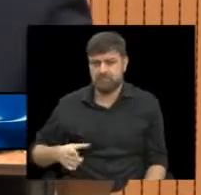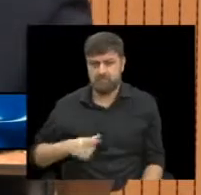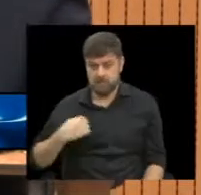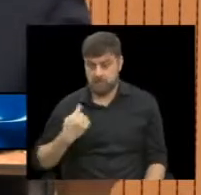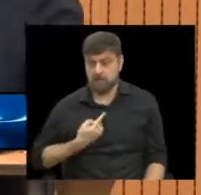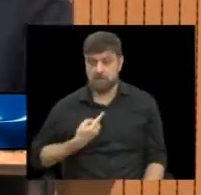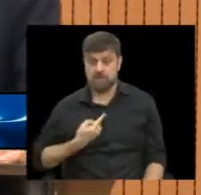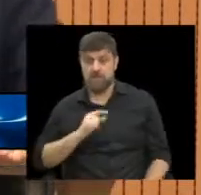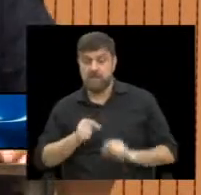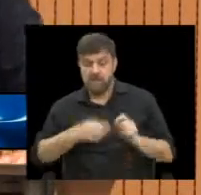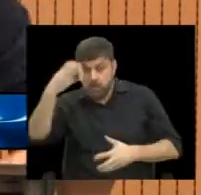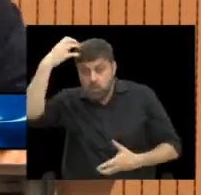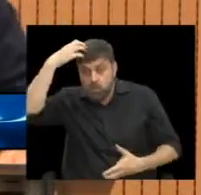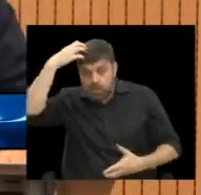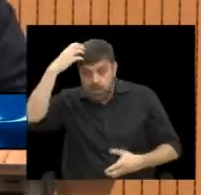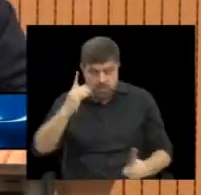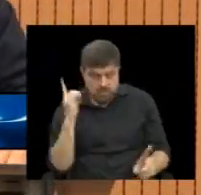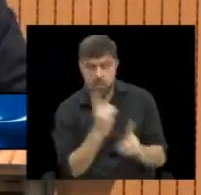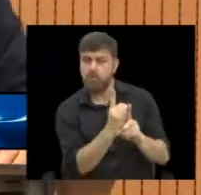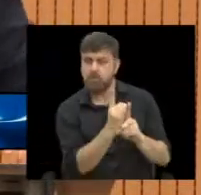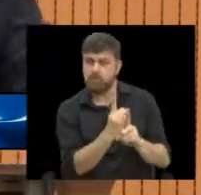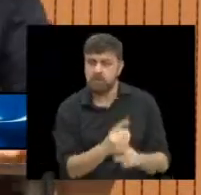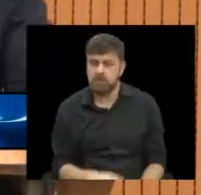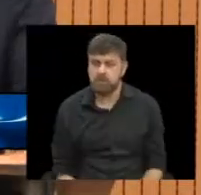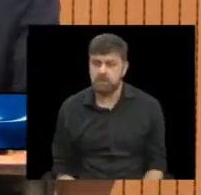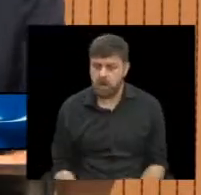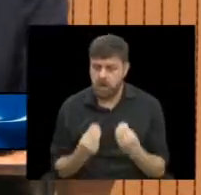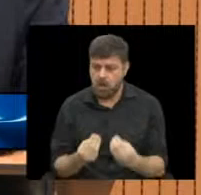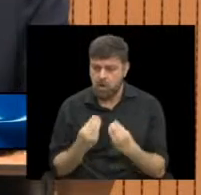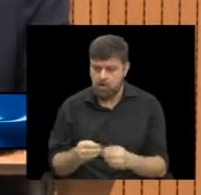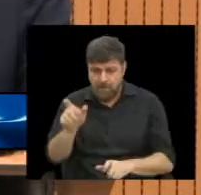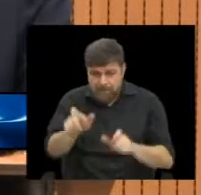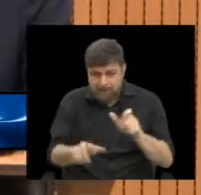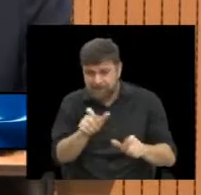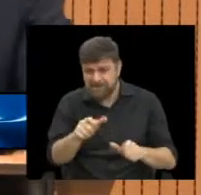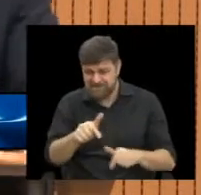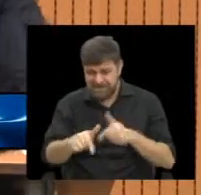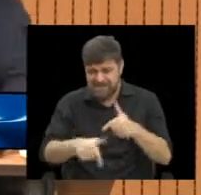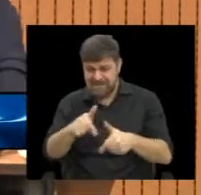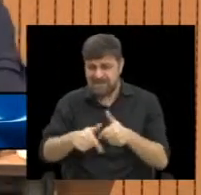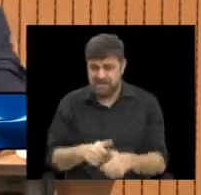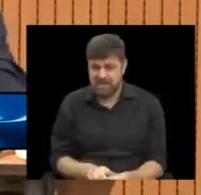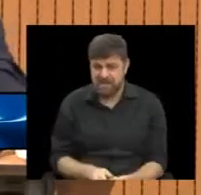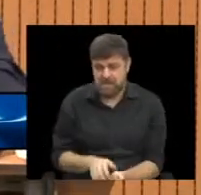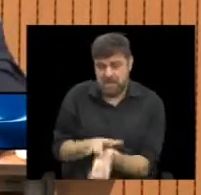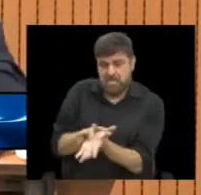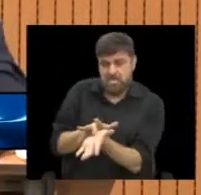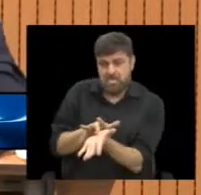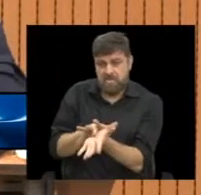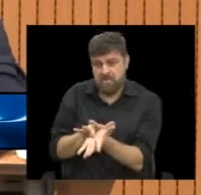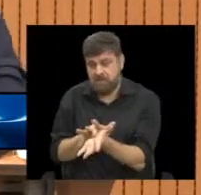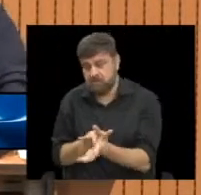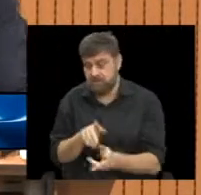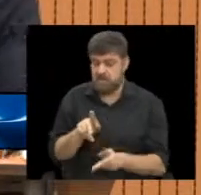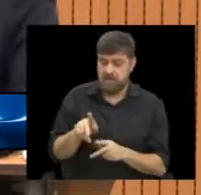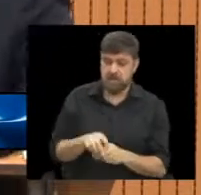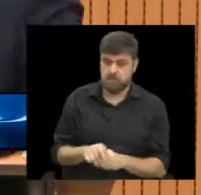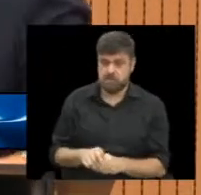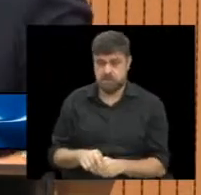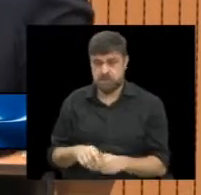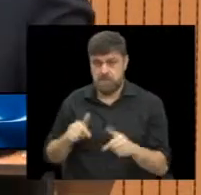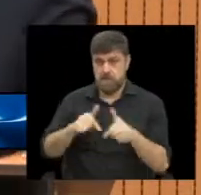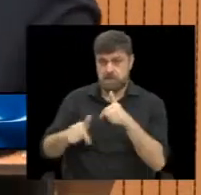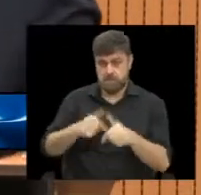precisamos achar os culpados, sim. Essas pessoas que estão lá, fingindo que estão trabalhando pelo poder público, como